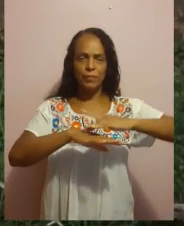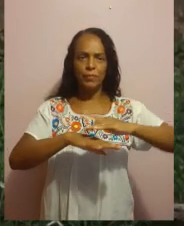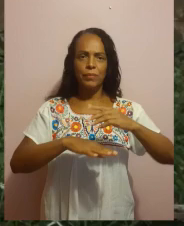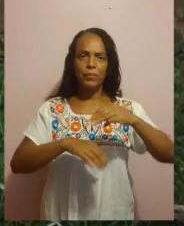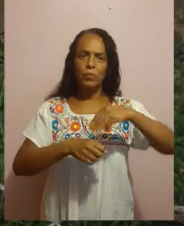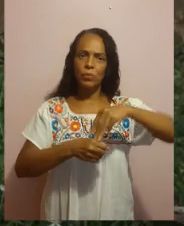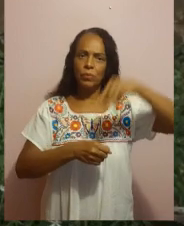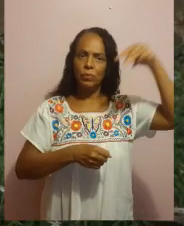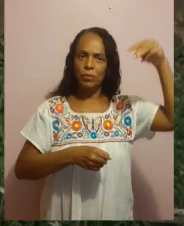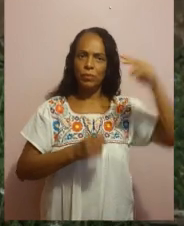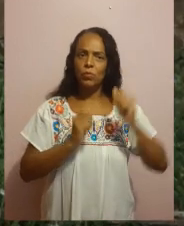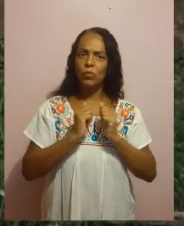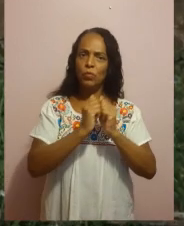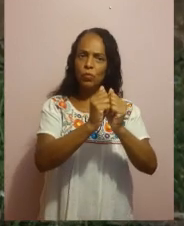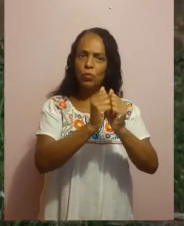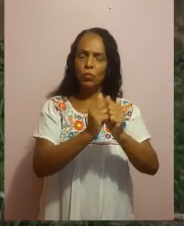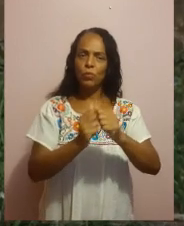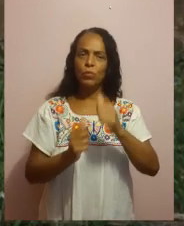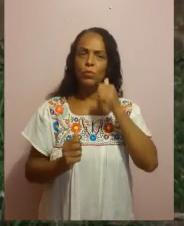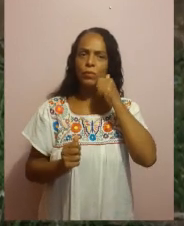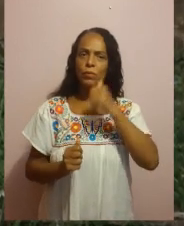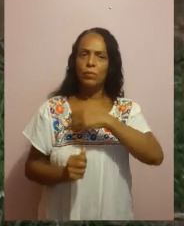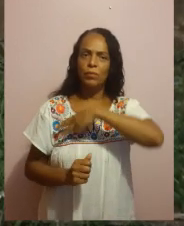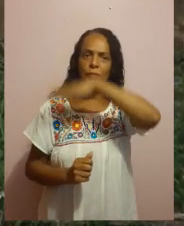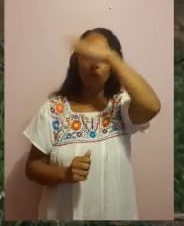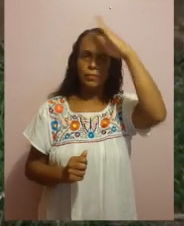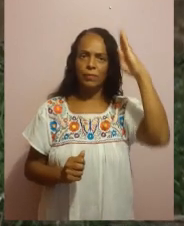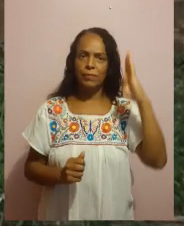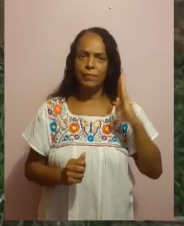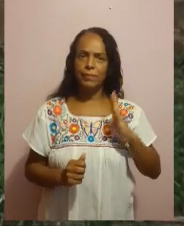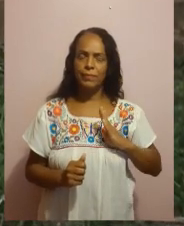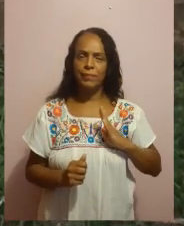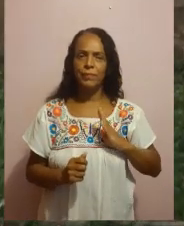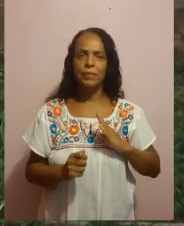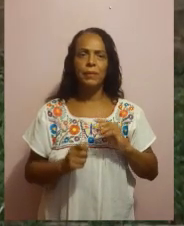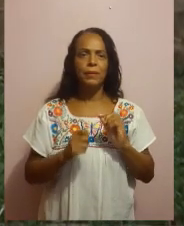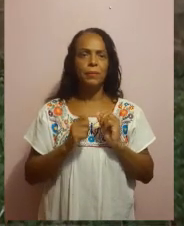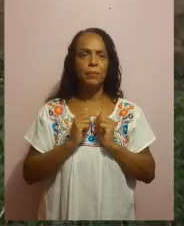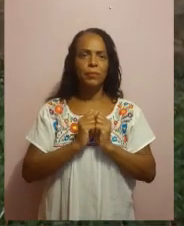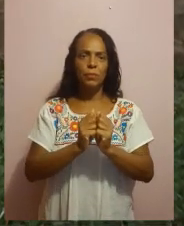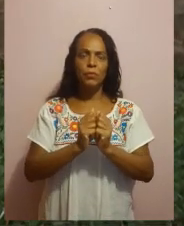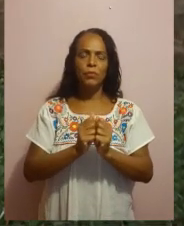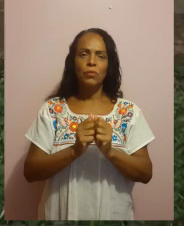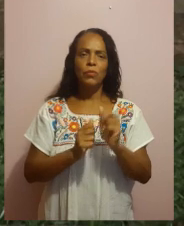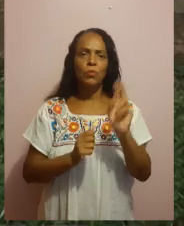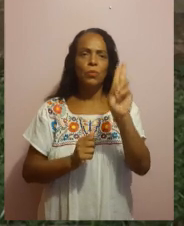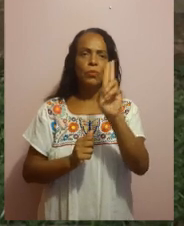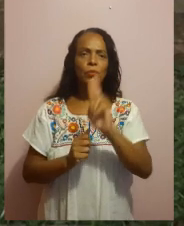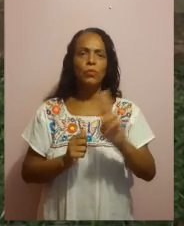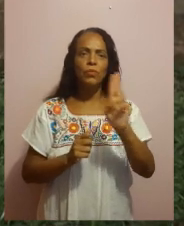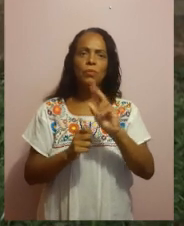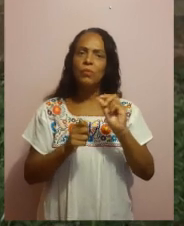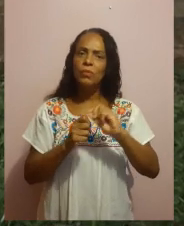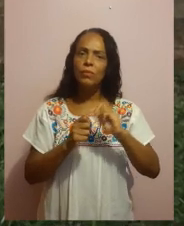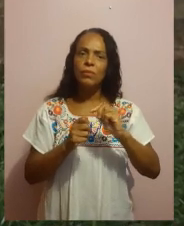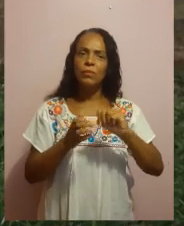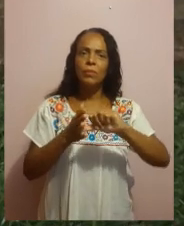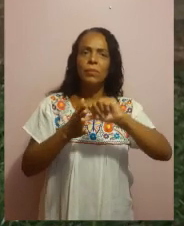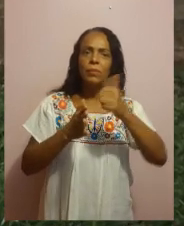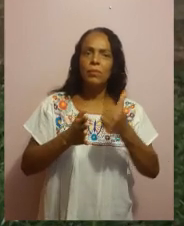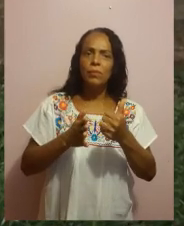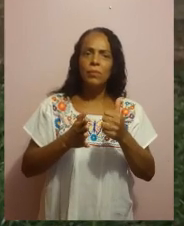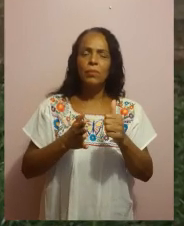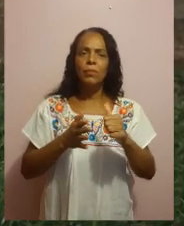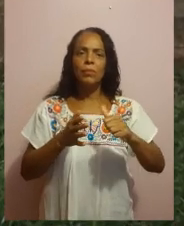com a rainha, de promover então o primeiro fardamento. Aí a gente discriminou pelo menos um